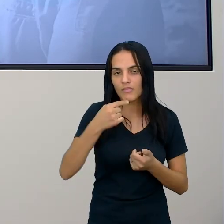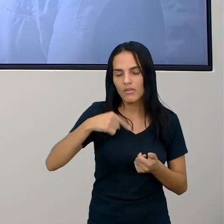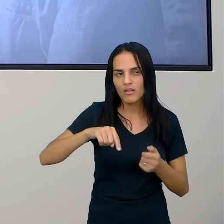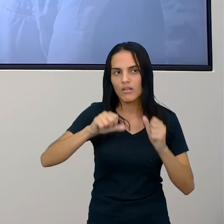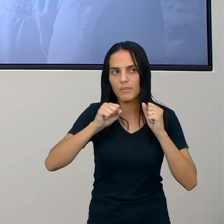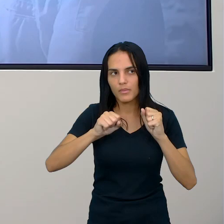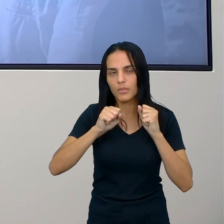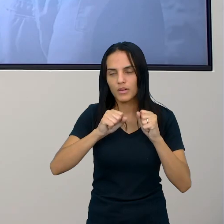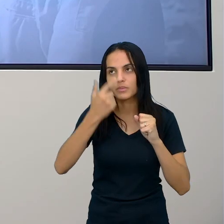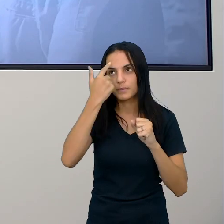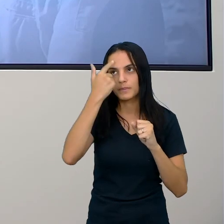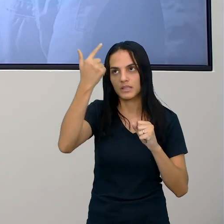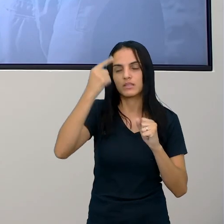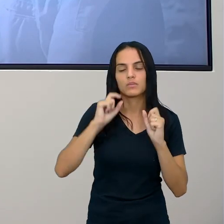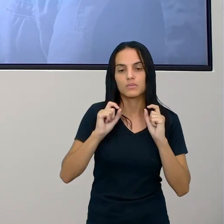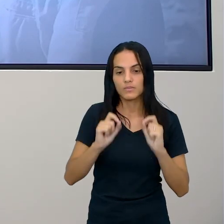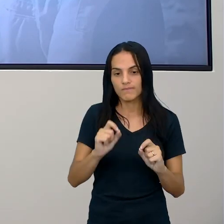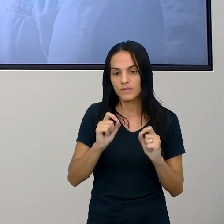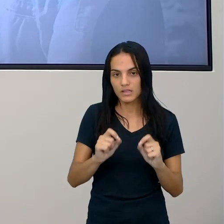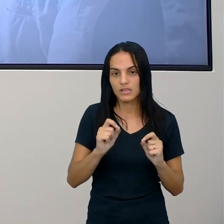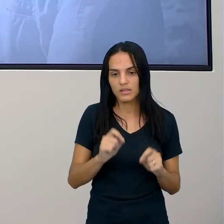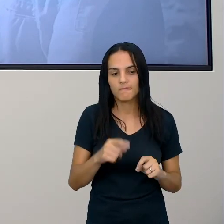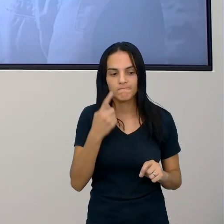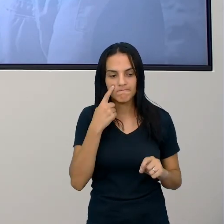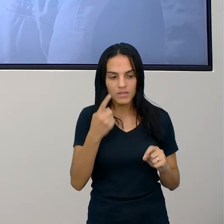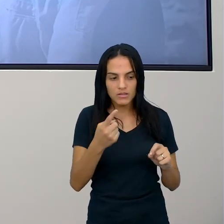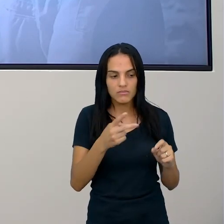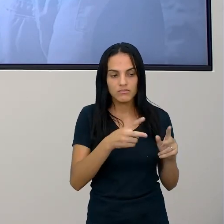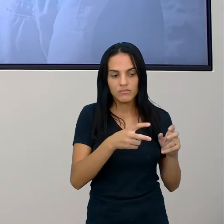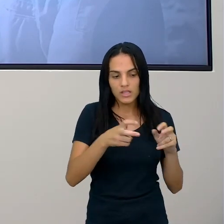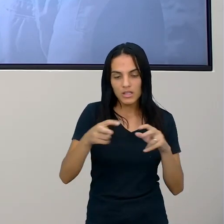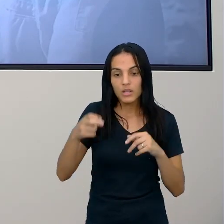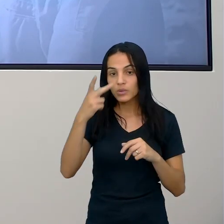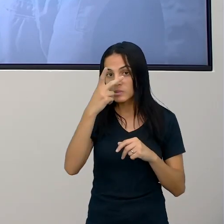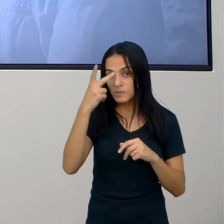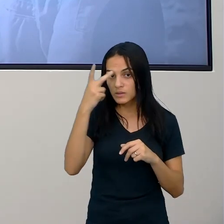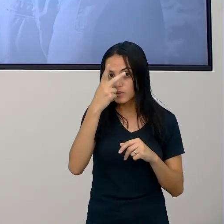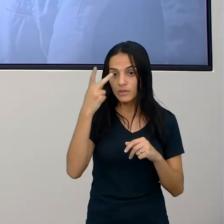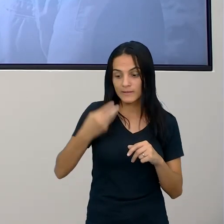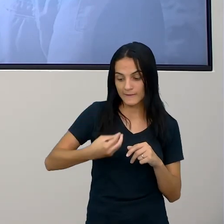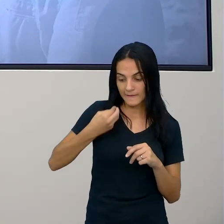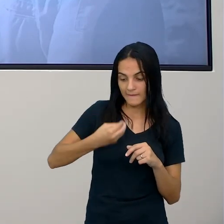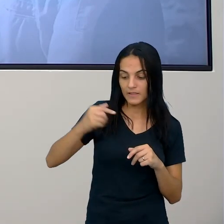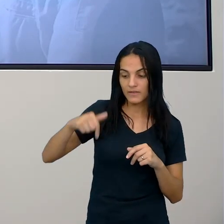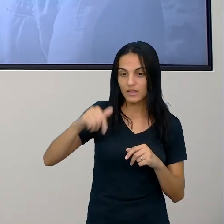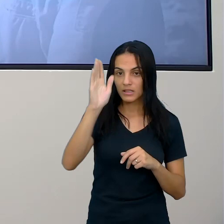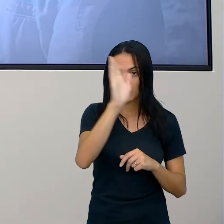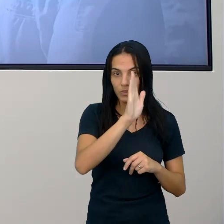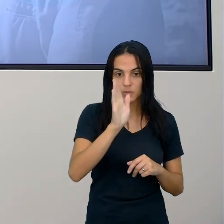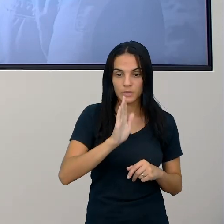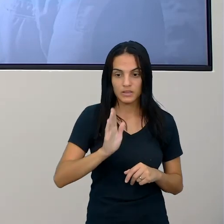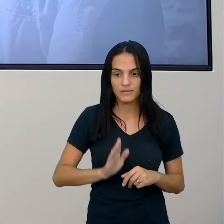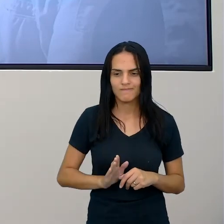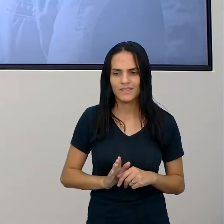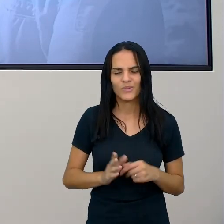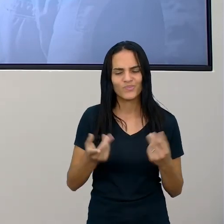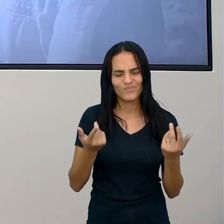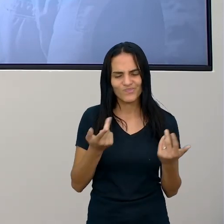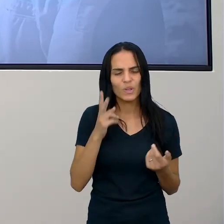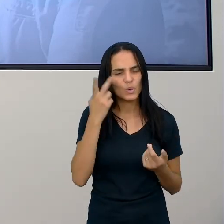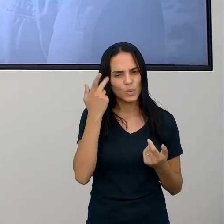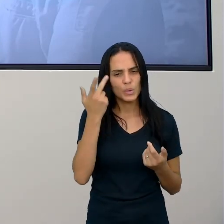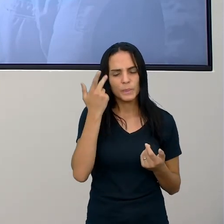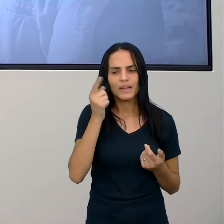pensar, inclusive, nas aspirações de pessoas que vivem aqui no Brasil, né? Como que é comum a